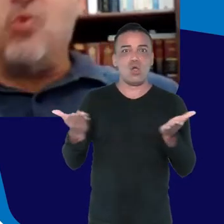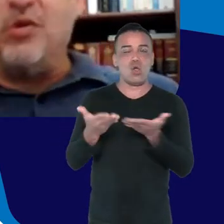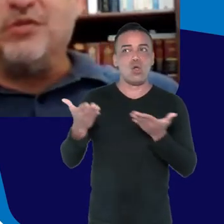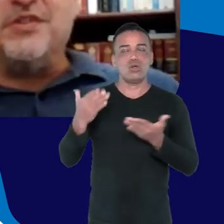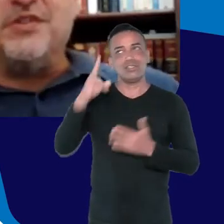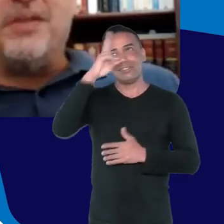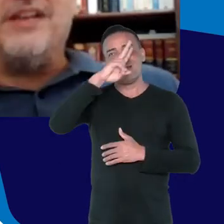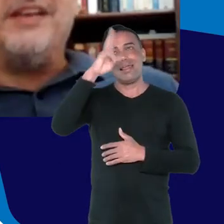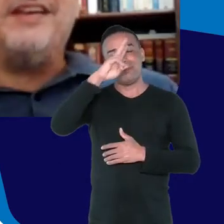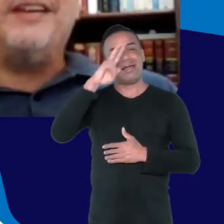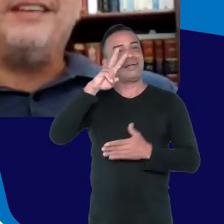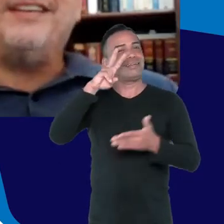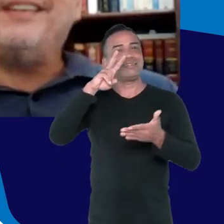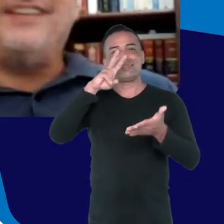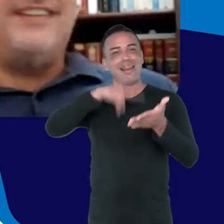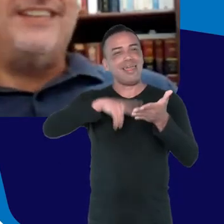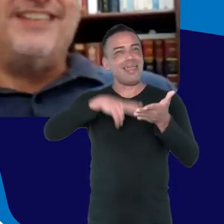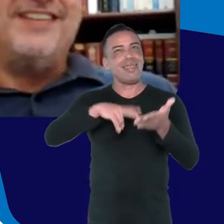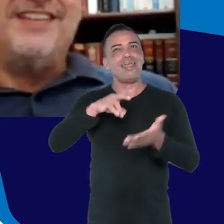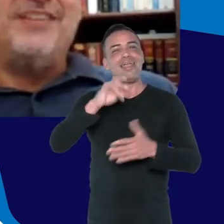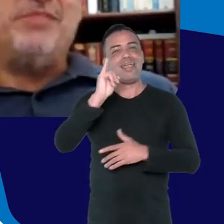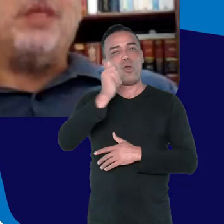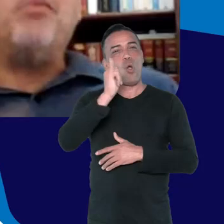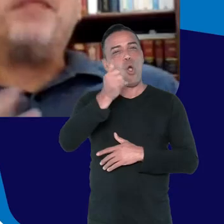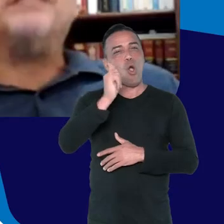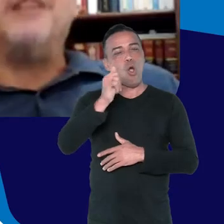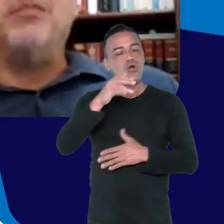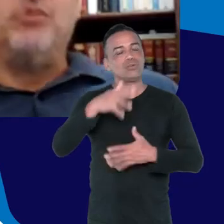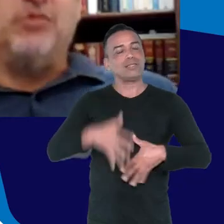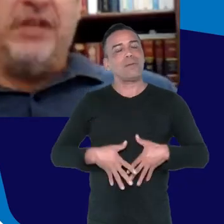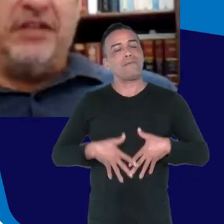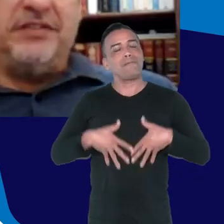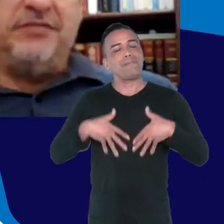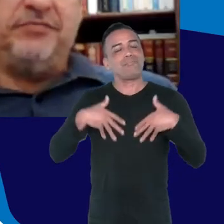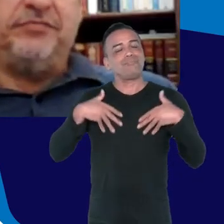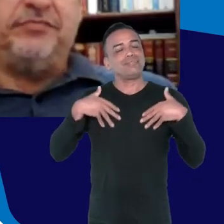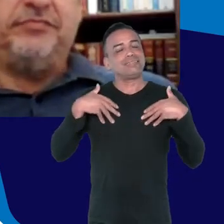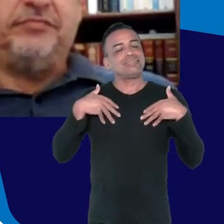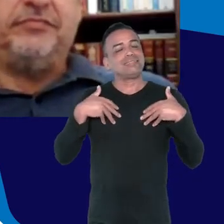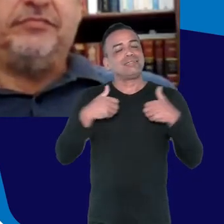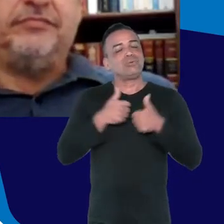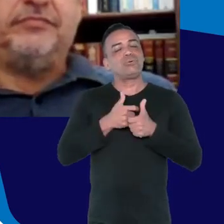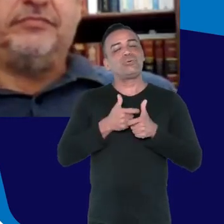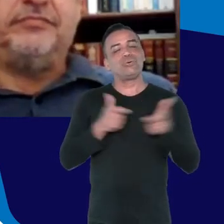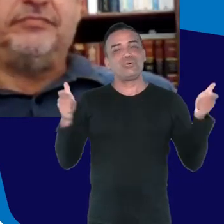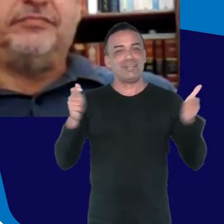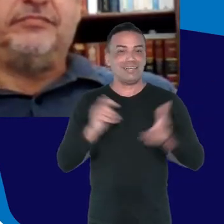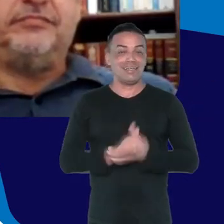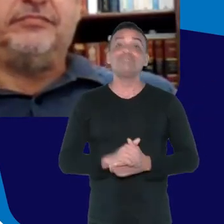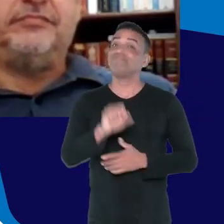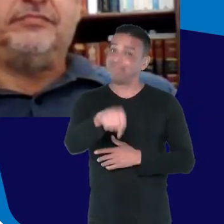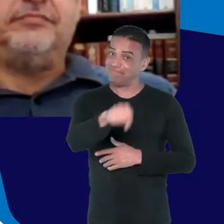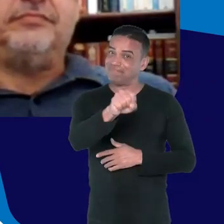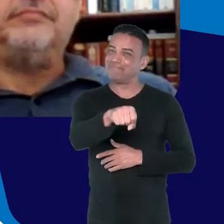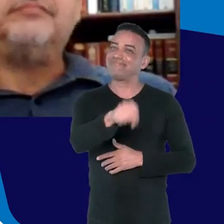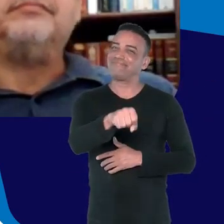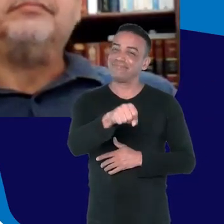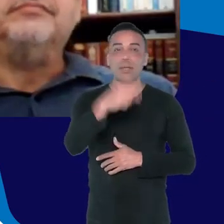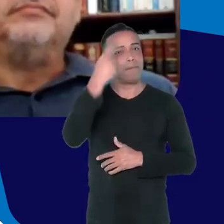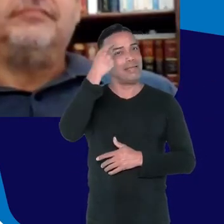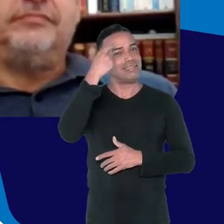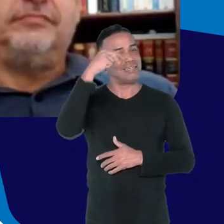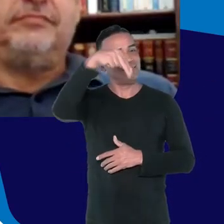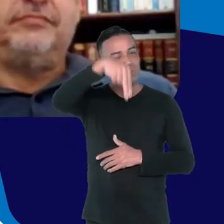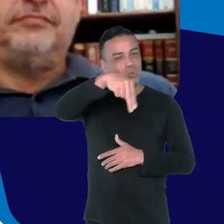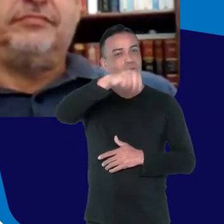um contozinho para ler e me dá um prazer muito grande. Sim. E pensando no